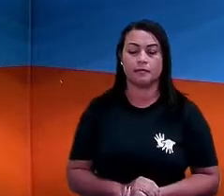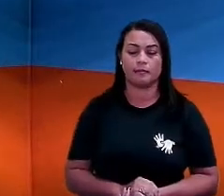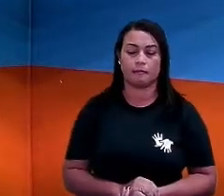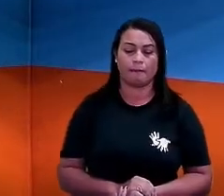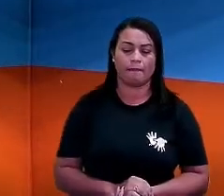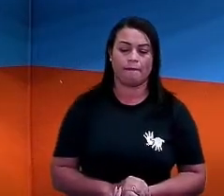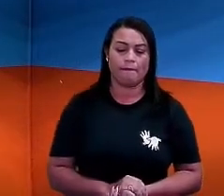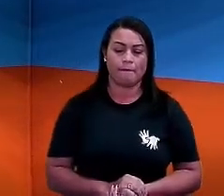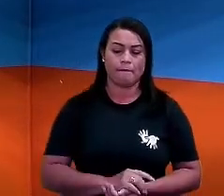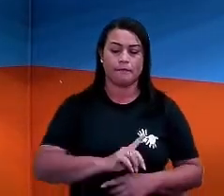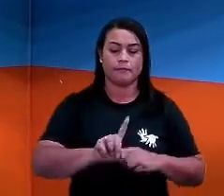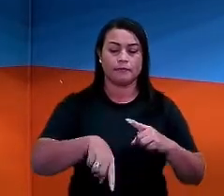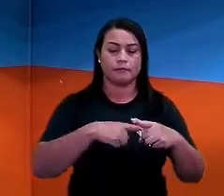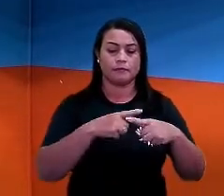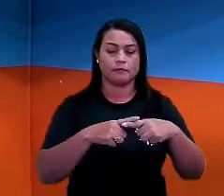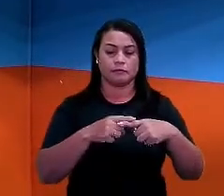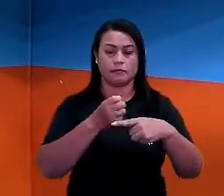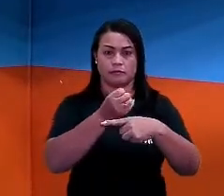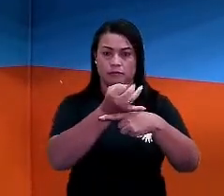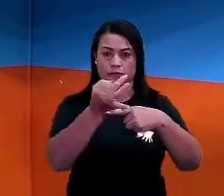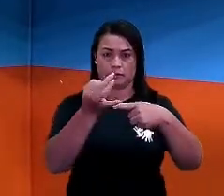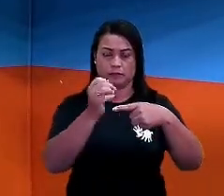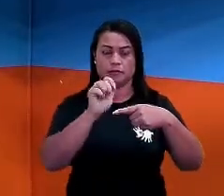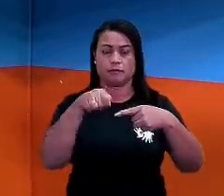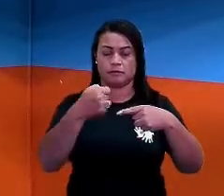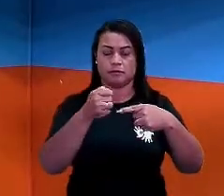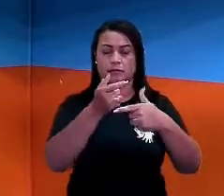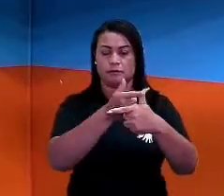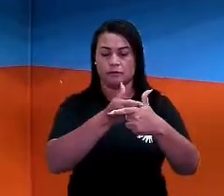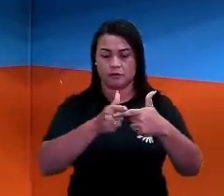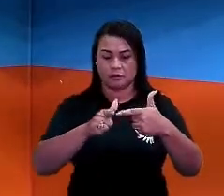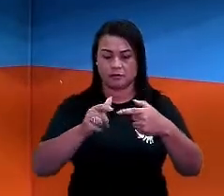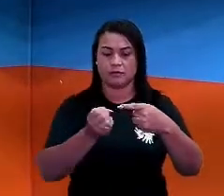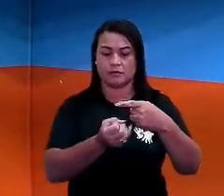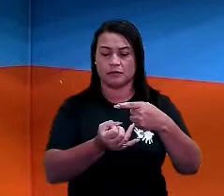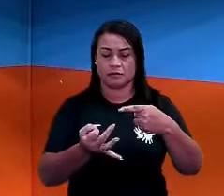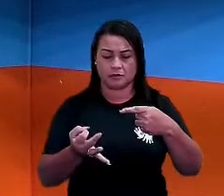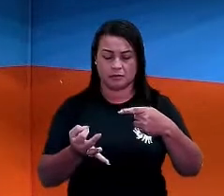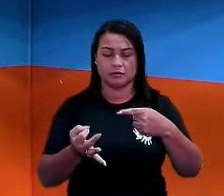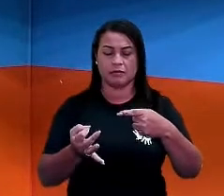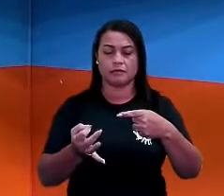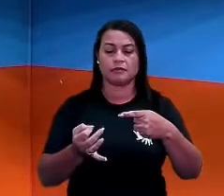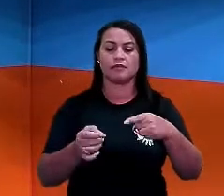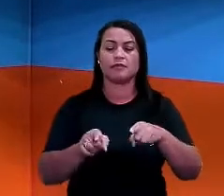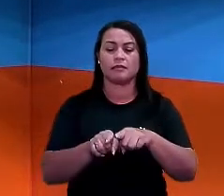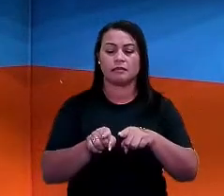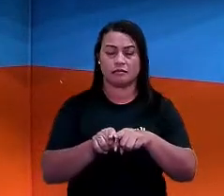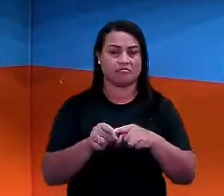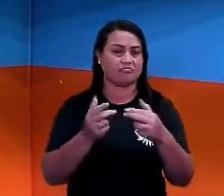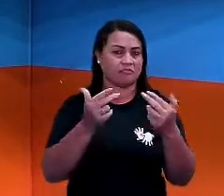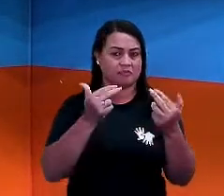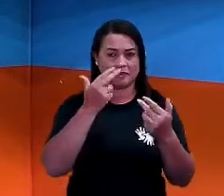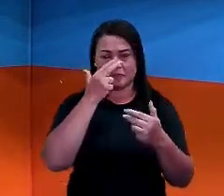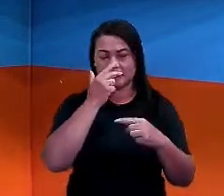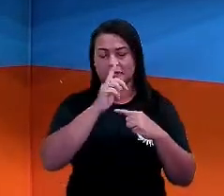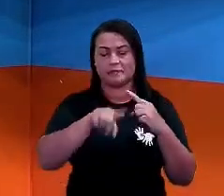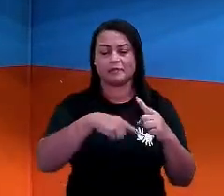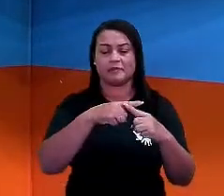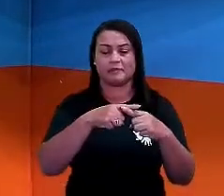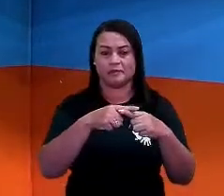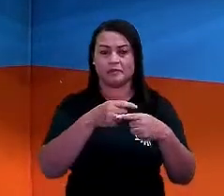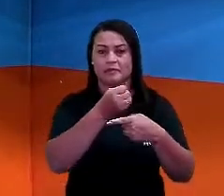Se eu multiplicar em cima, eu multiplico embaixo. Se eu dividir em cima, eu divido embaixo, tá